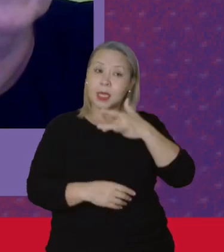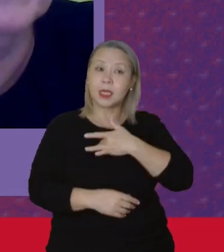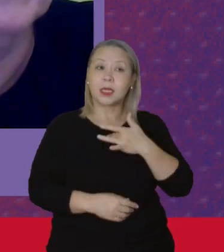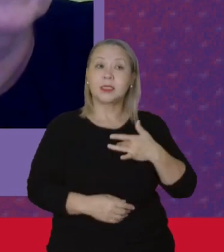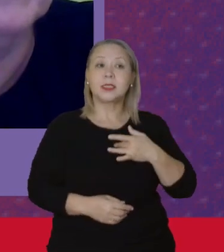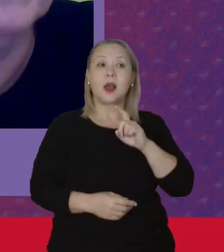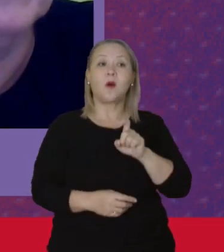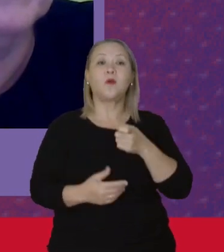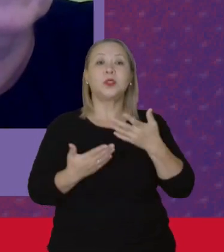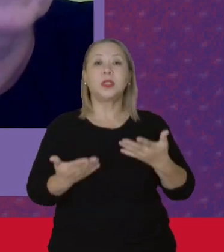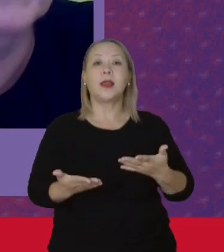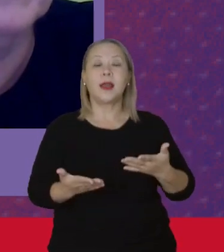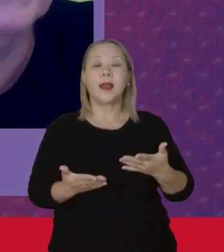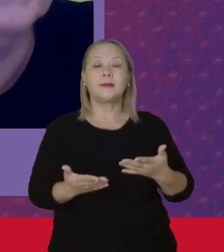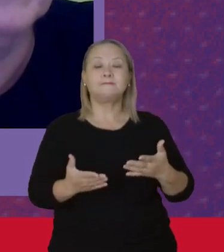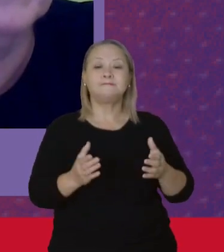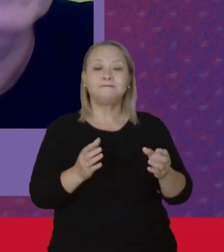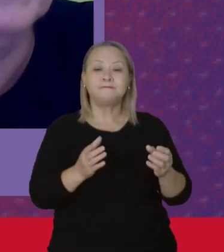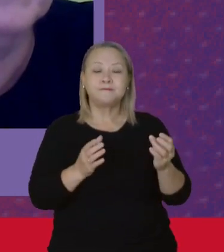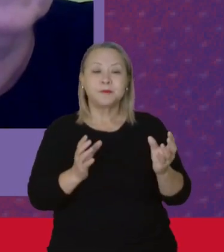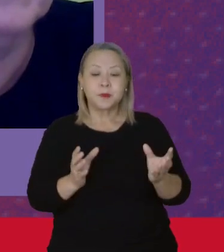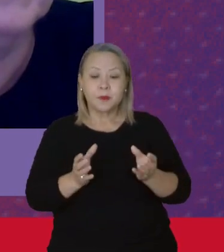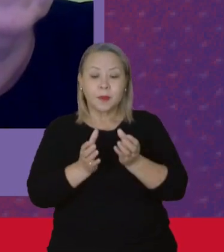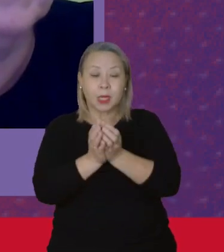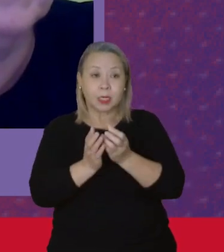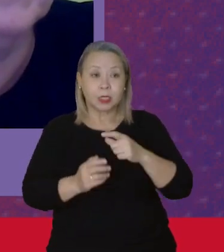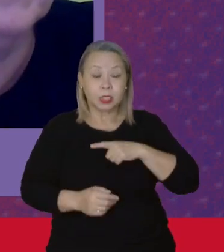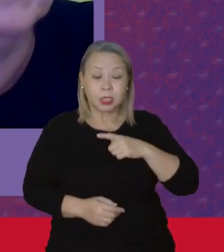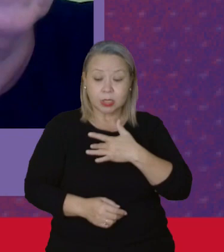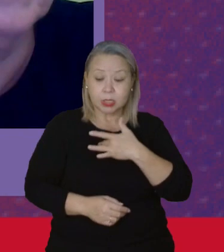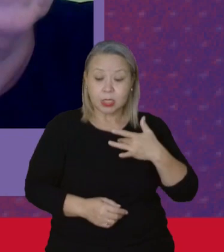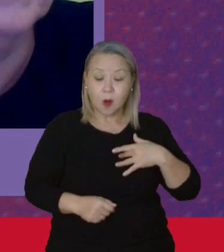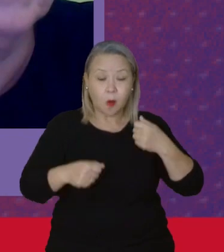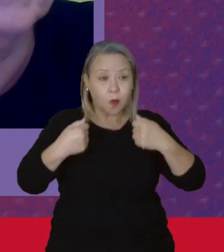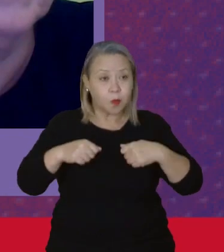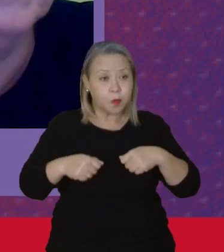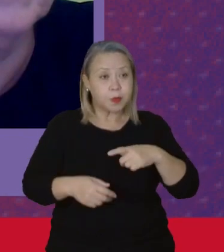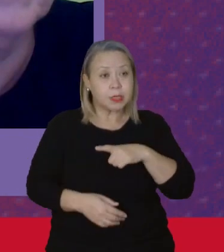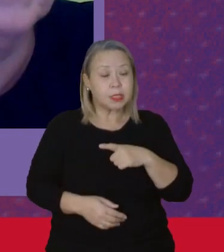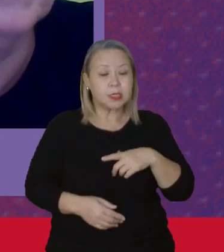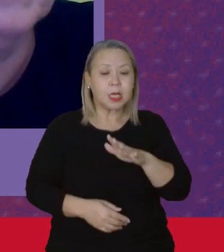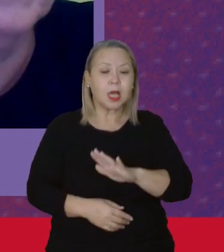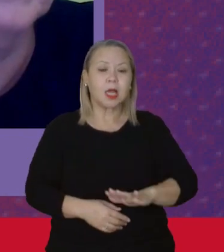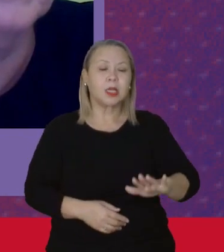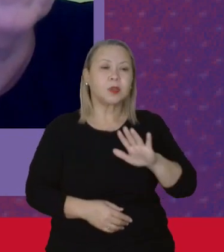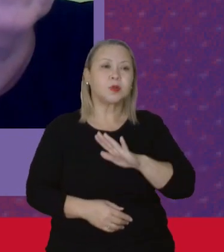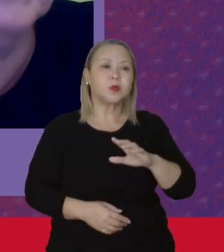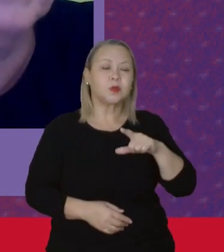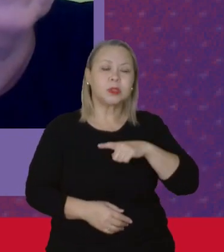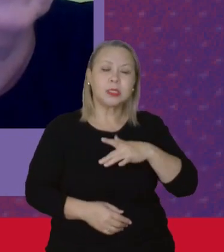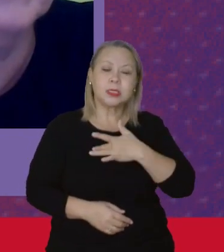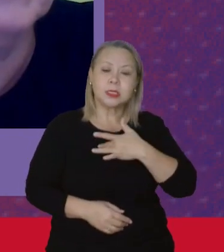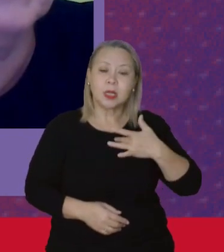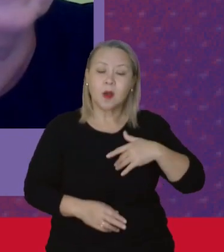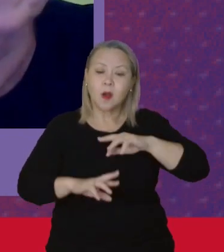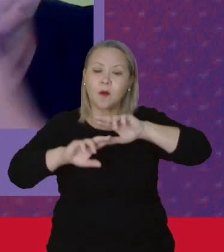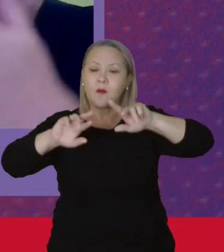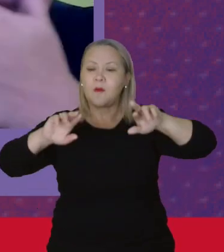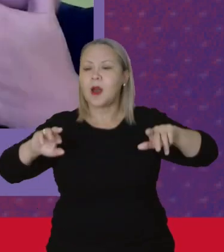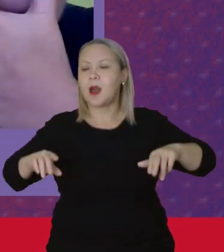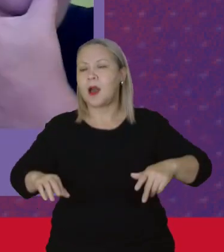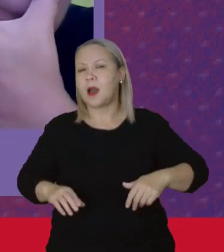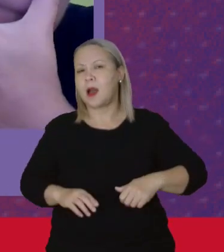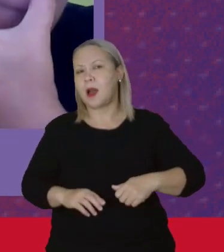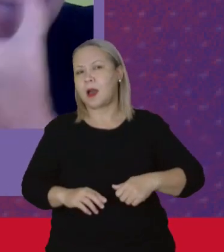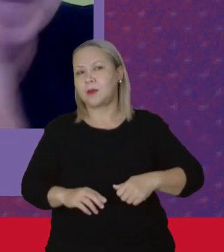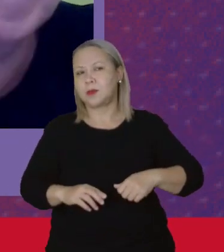ela é parte, para a gente ter saúde, a gente tem que estar, o todo tem que ter saúde em vários aspectos. Eu achei